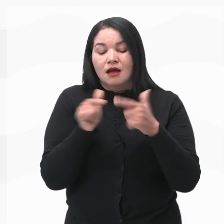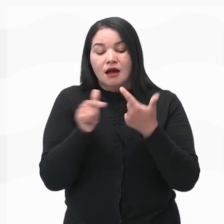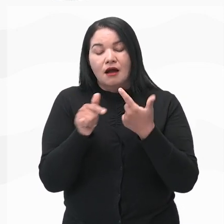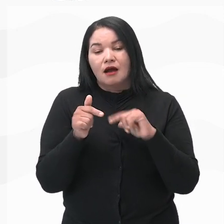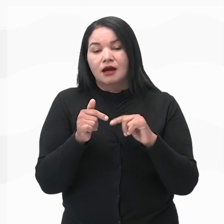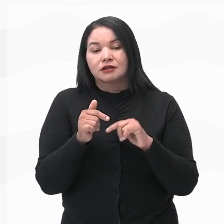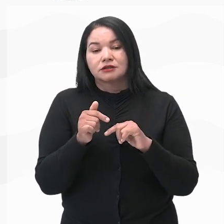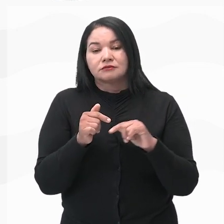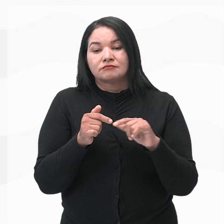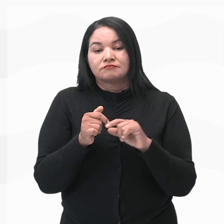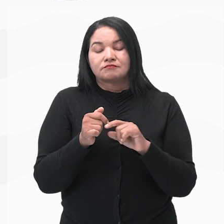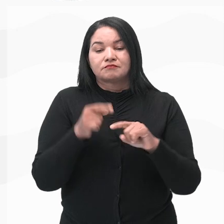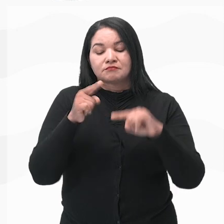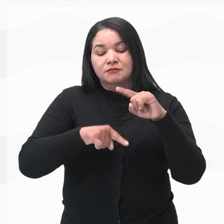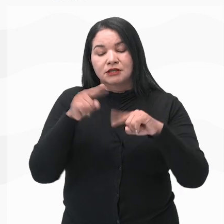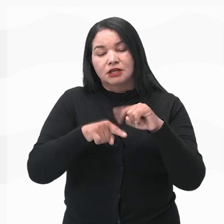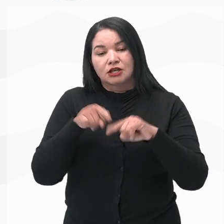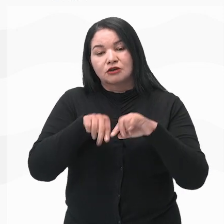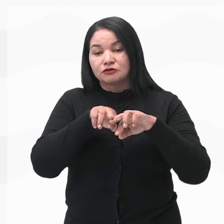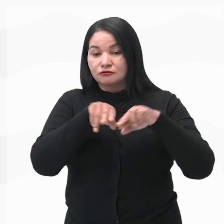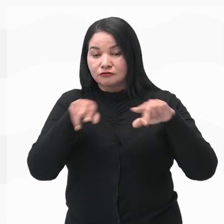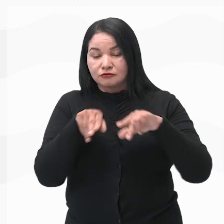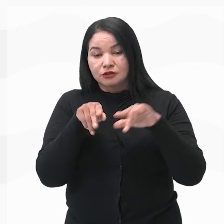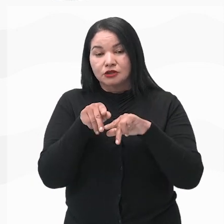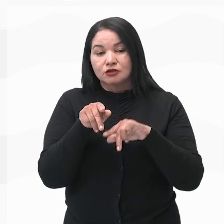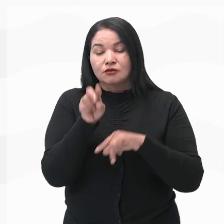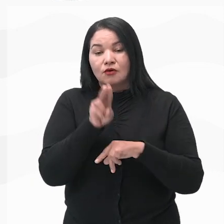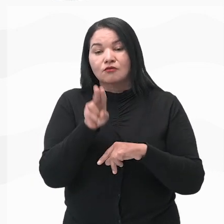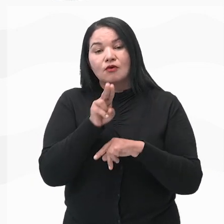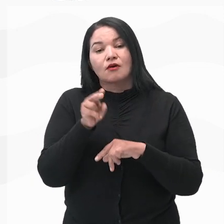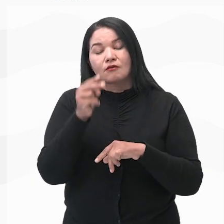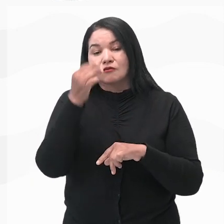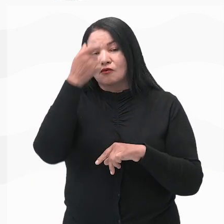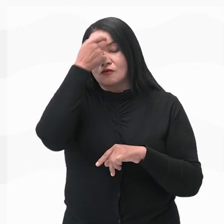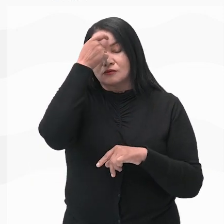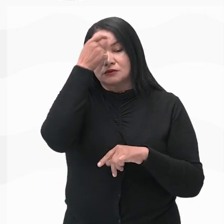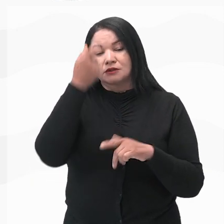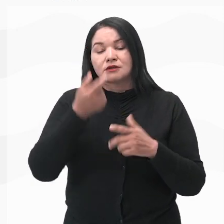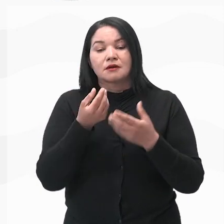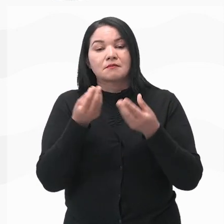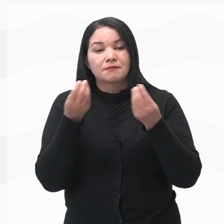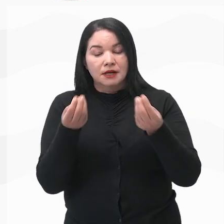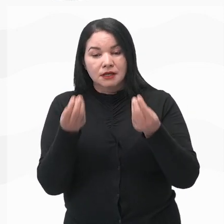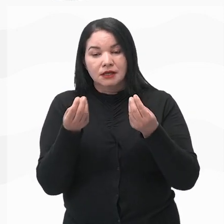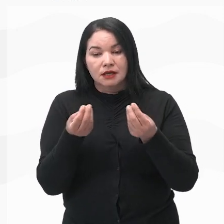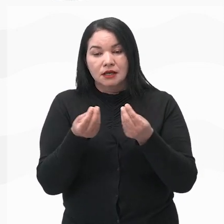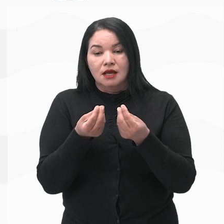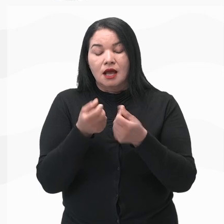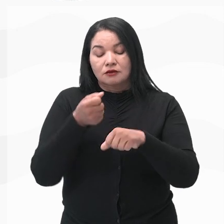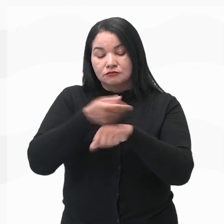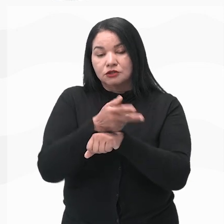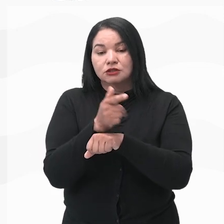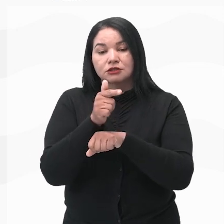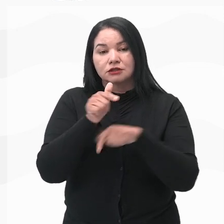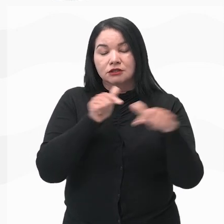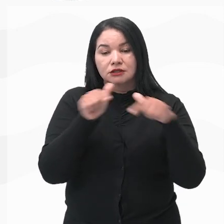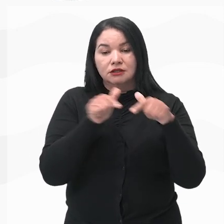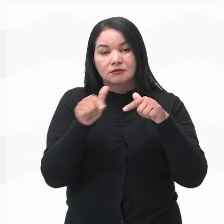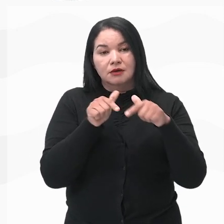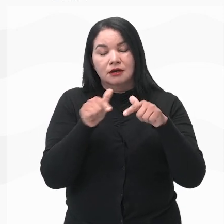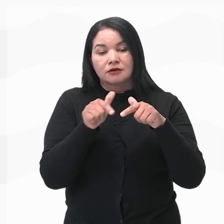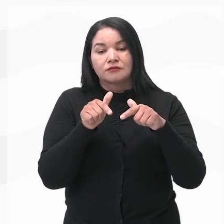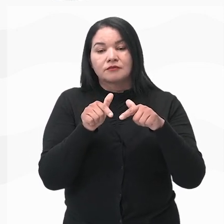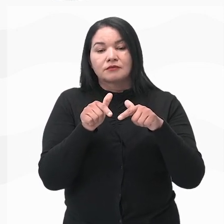maneira consciente, de maneira a gerar, né, gerar emprego, gerar